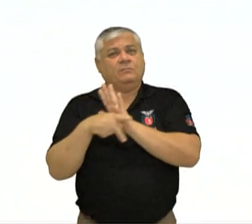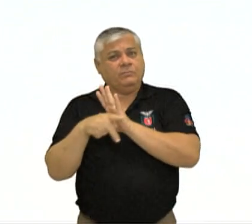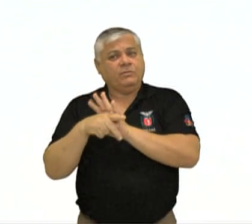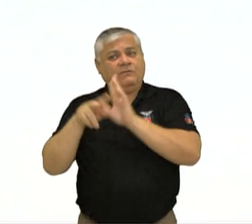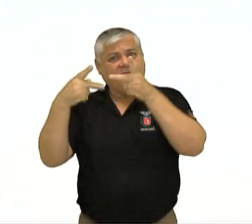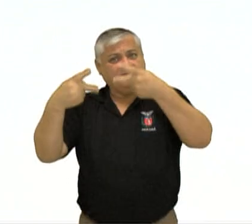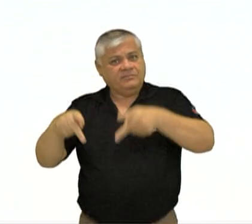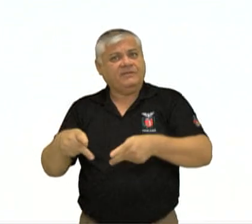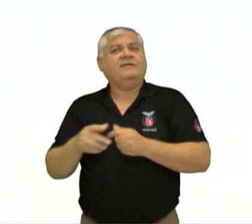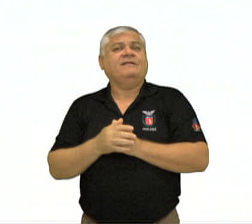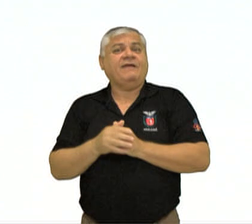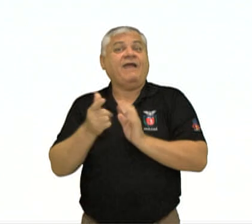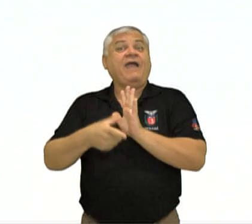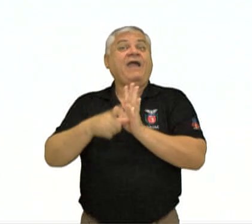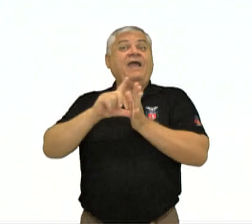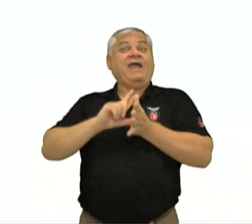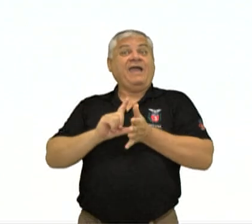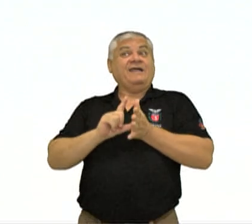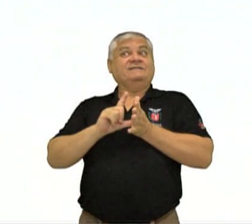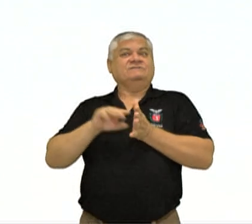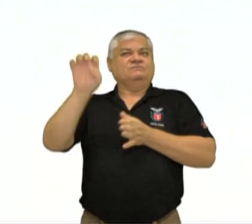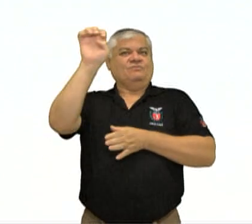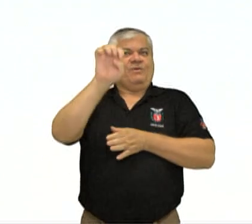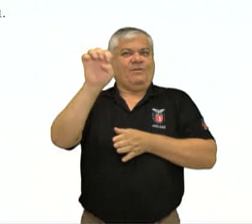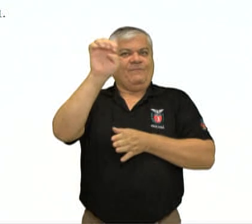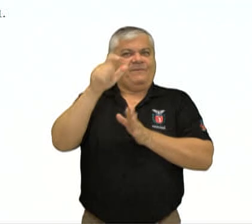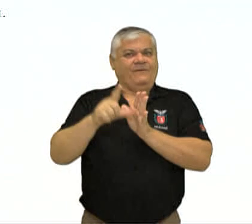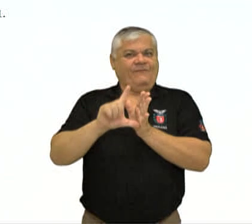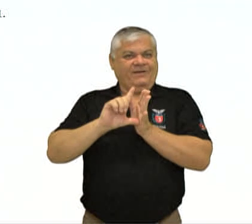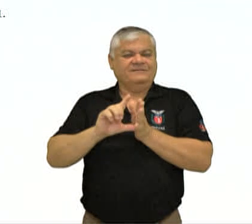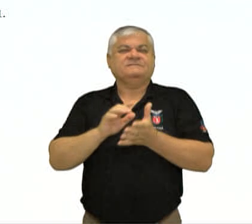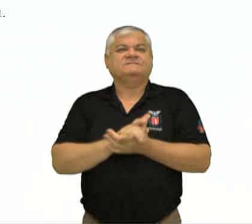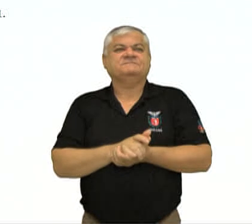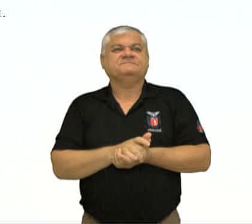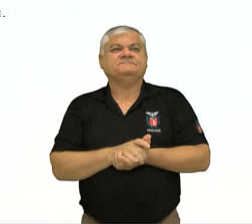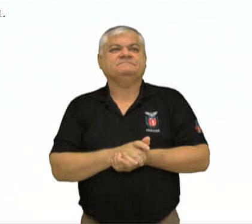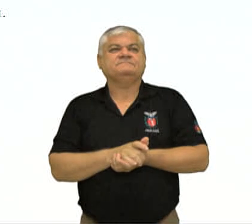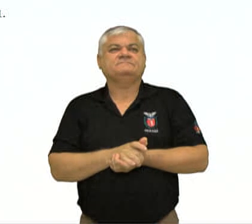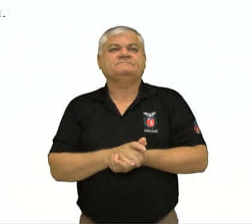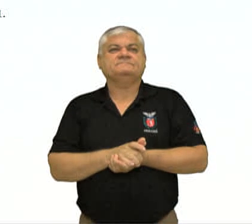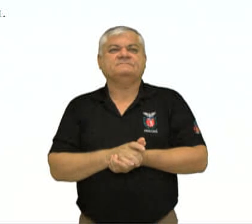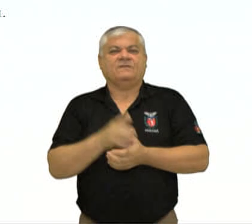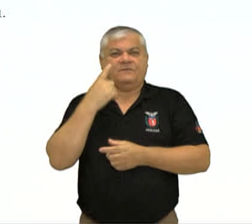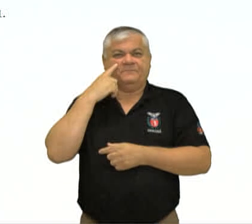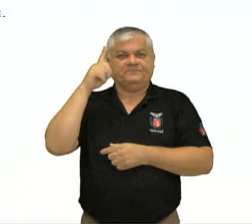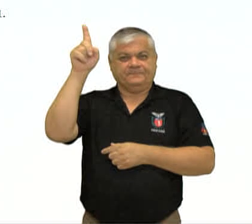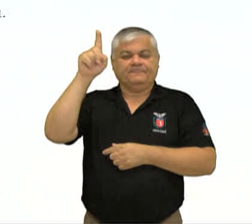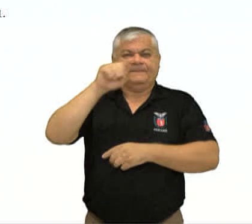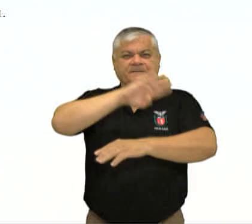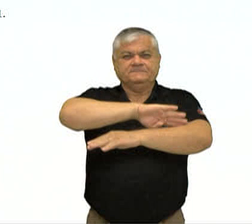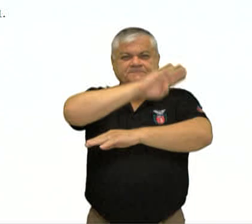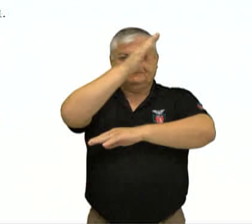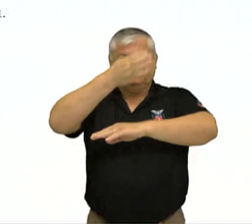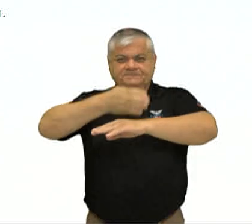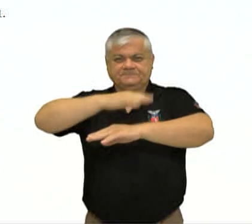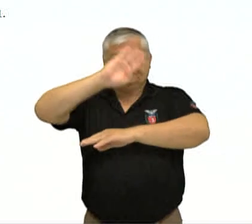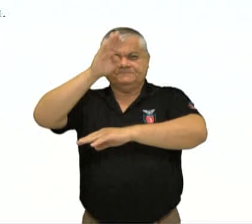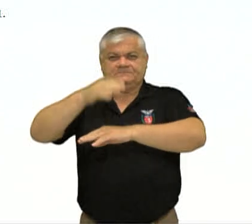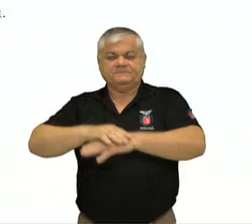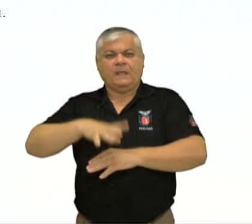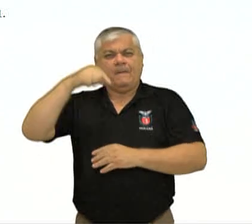América antes da chegada dos europeus. Então os incas, né, aqui a cidade inca de Machu Picchu, no Peru,